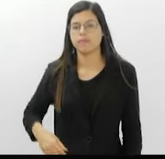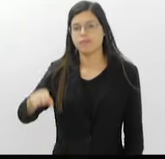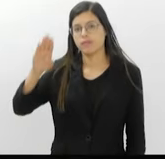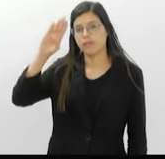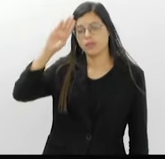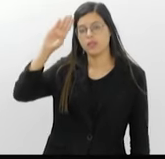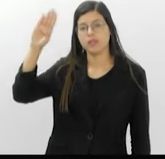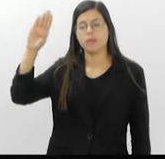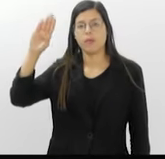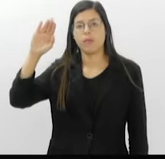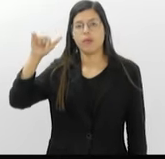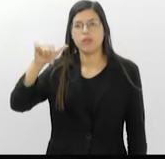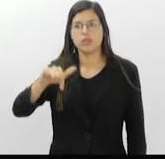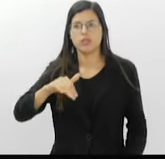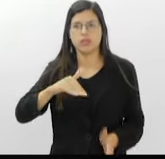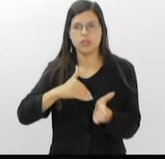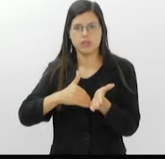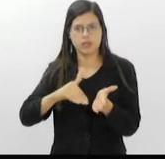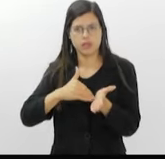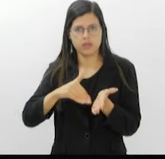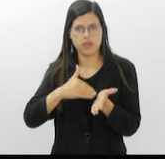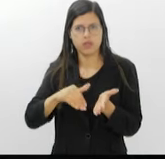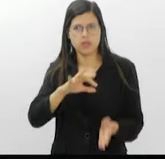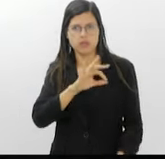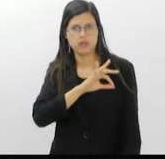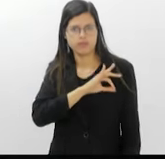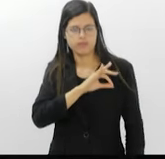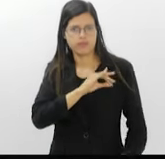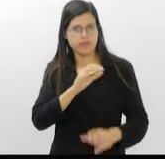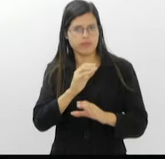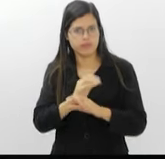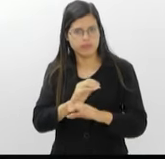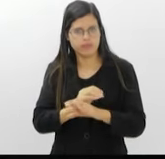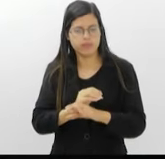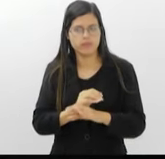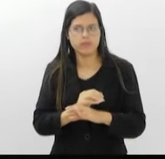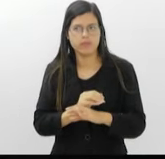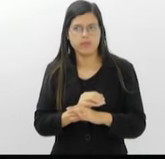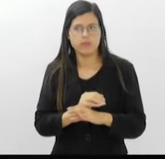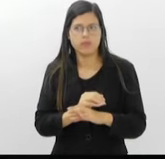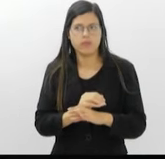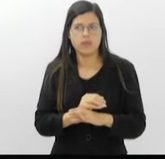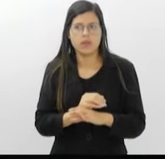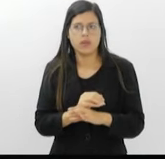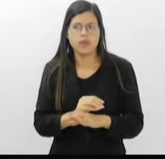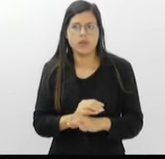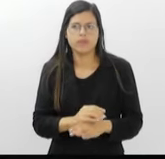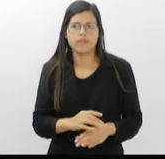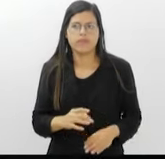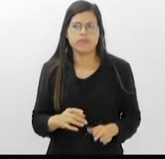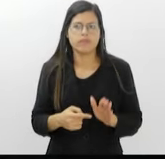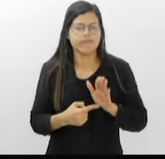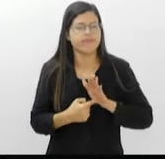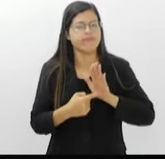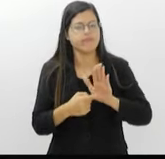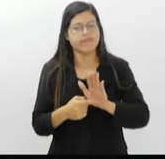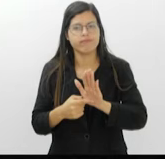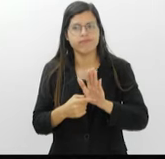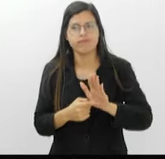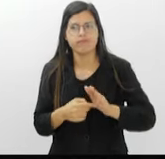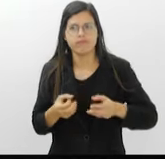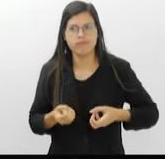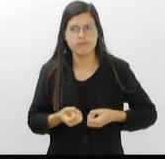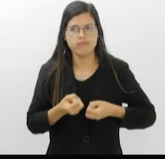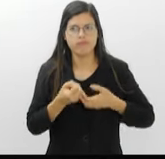principalmente na Secretaria de Polícia Civil. O plenário se manifestou fortemente,